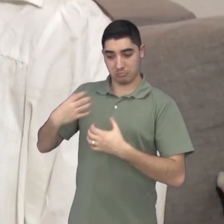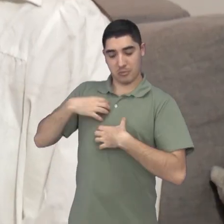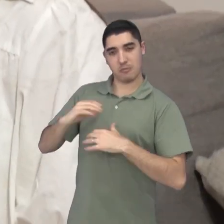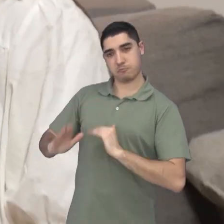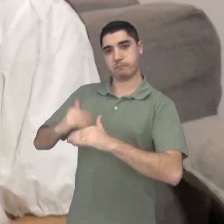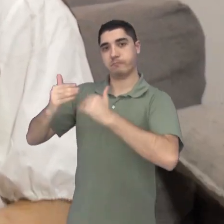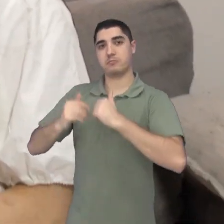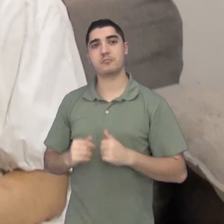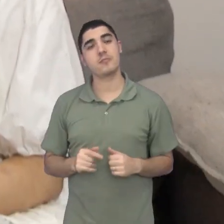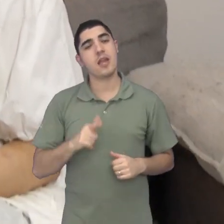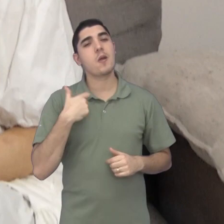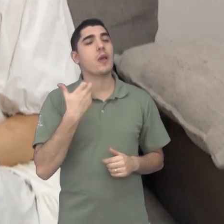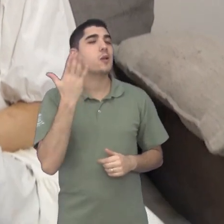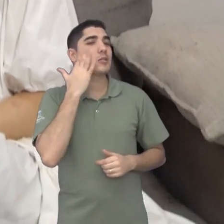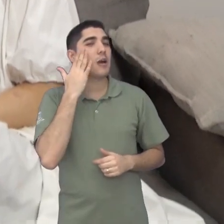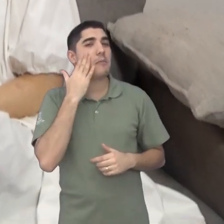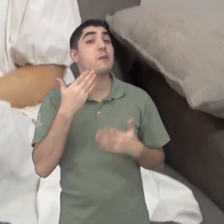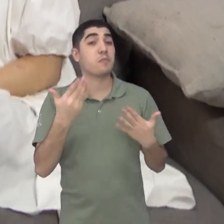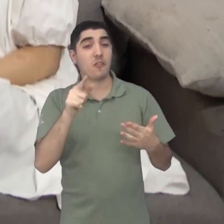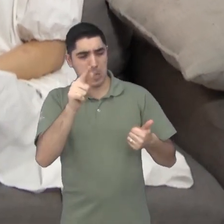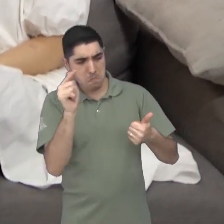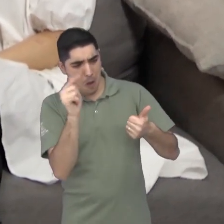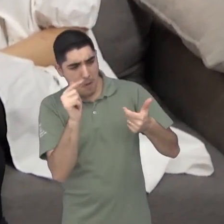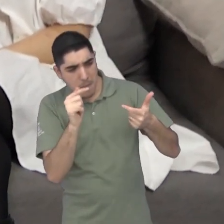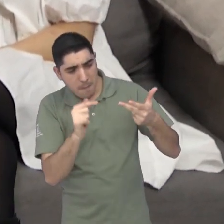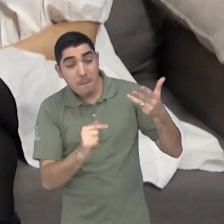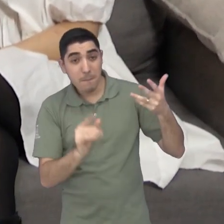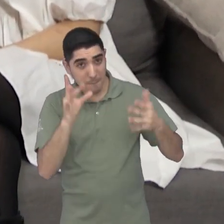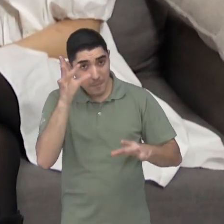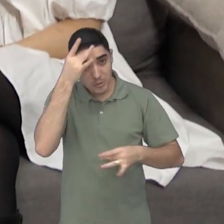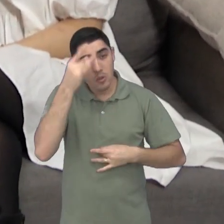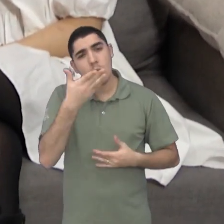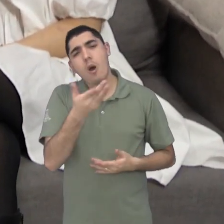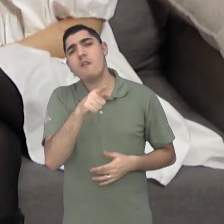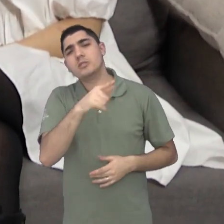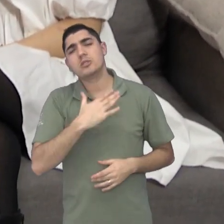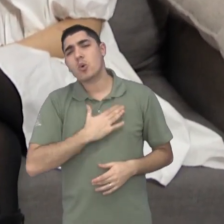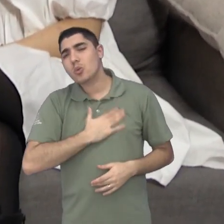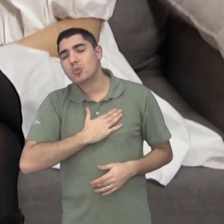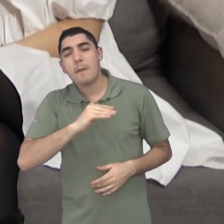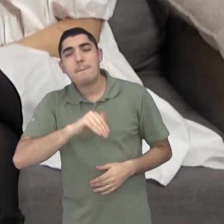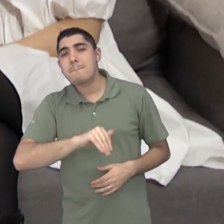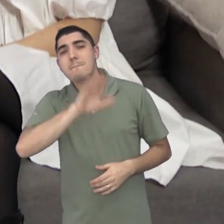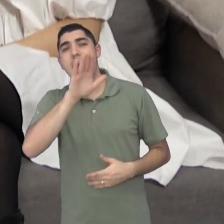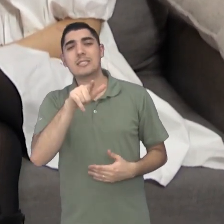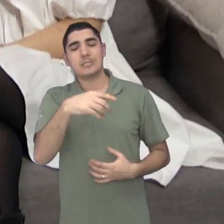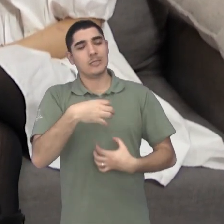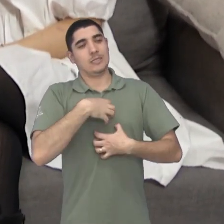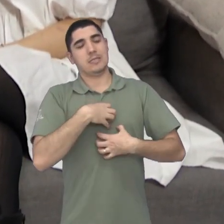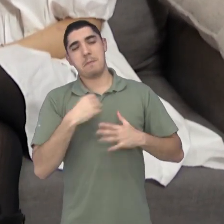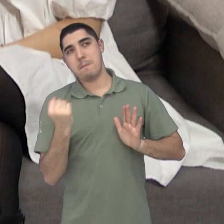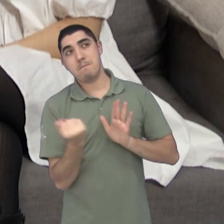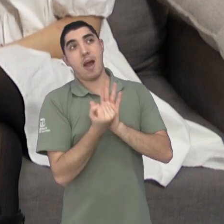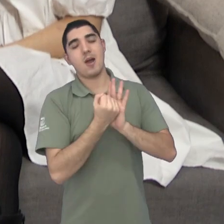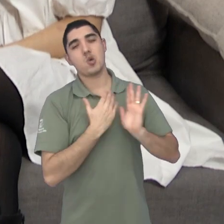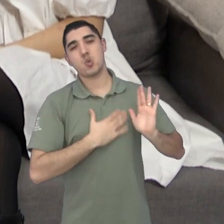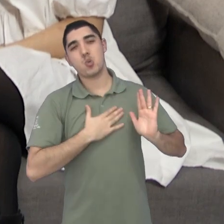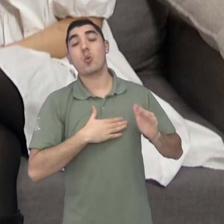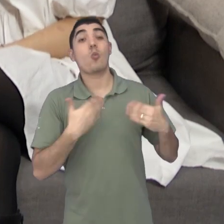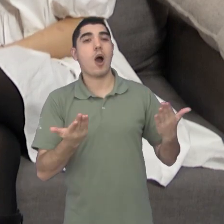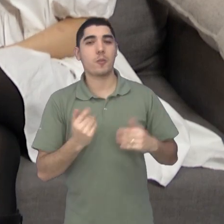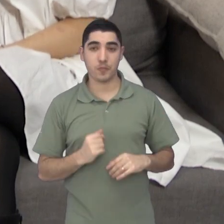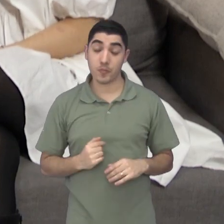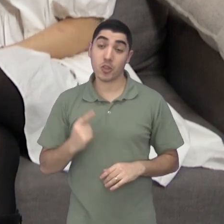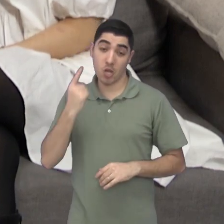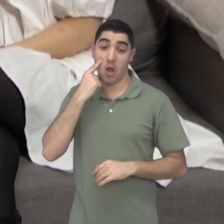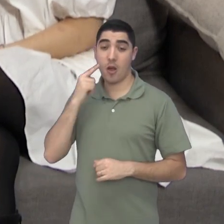Manu, eu quero saber agora também, desses personagens todos que você já dublou, qual foi o que você mais gostou? Teve algum que te marcou mais? Bom, eu